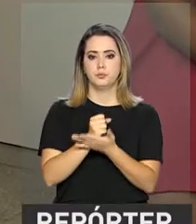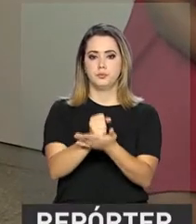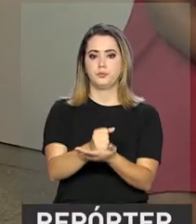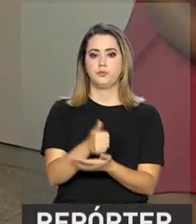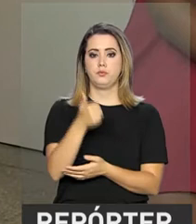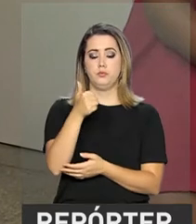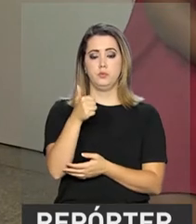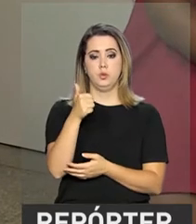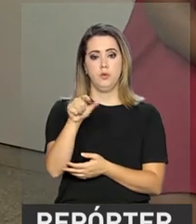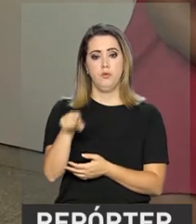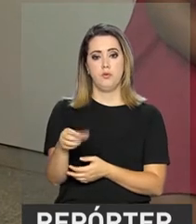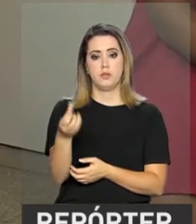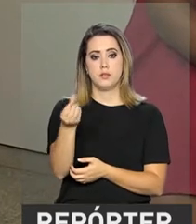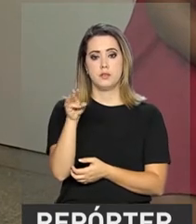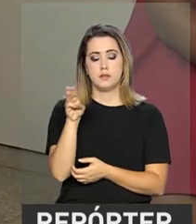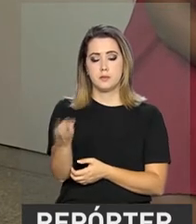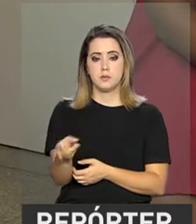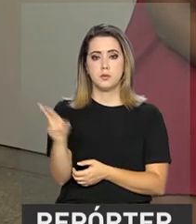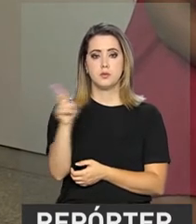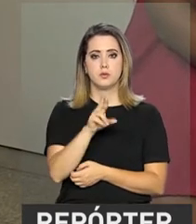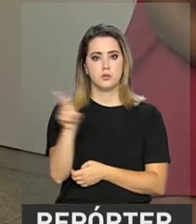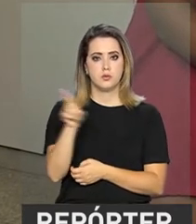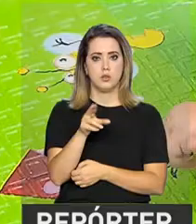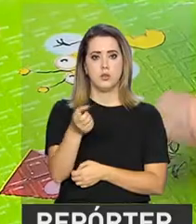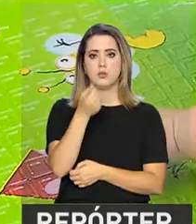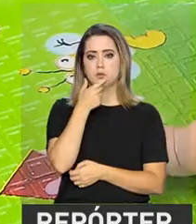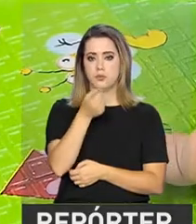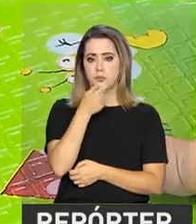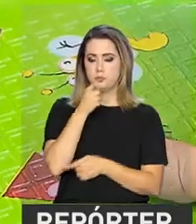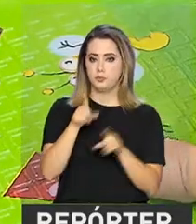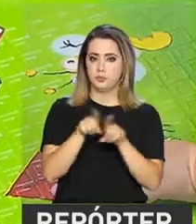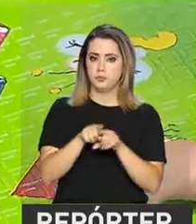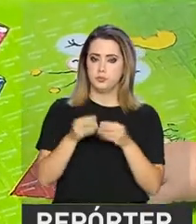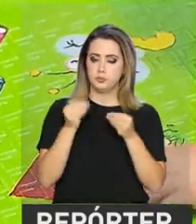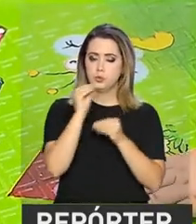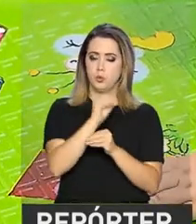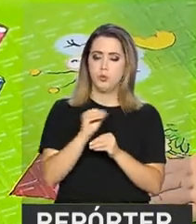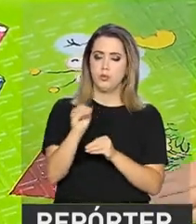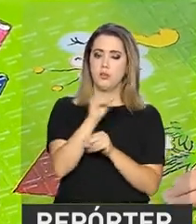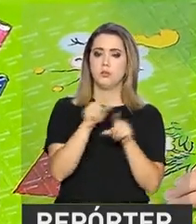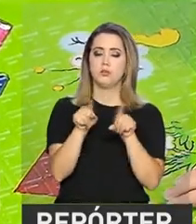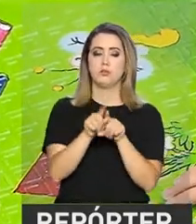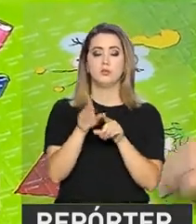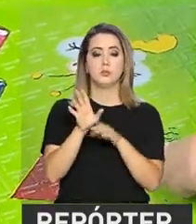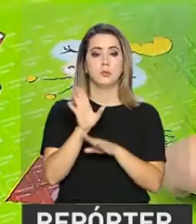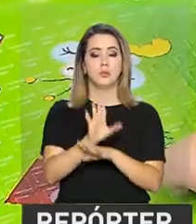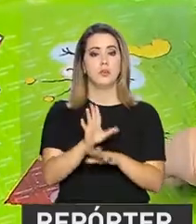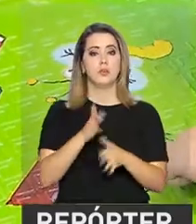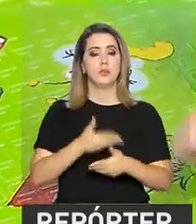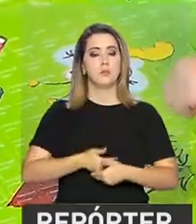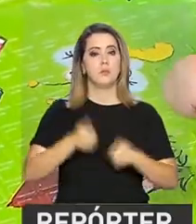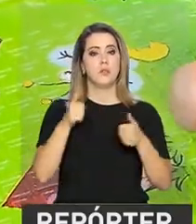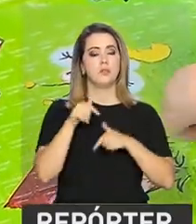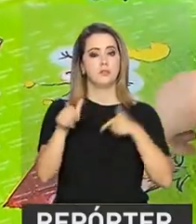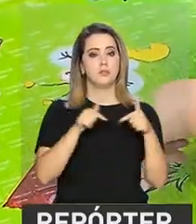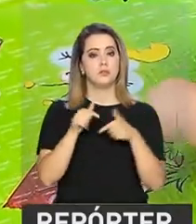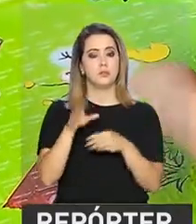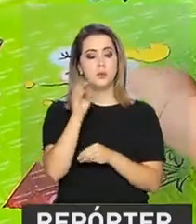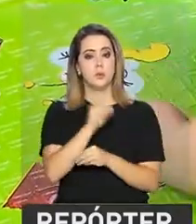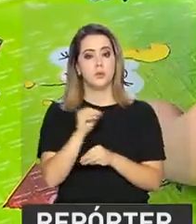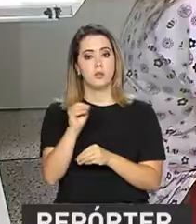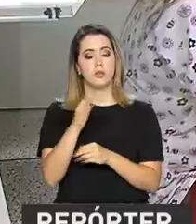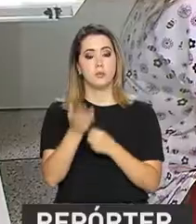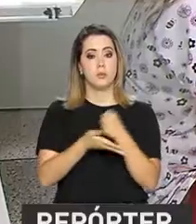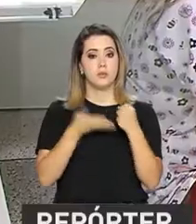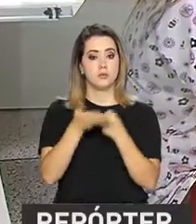seiscentos mil reais na compra de medicamentos além do remédio o governo tem reforçado as ações da atenção básica